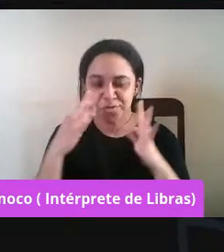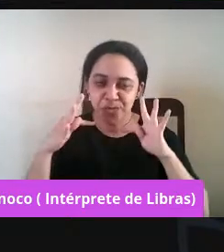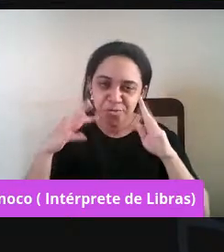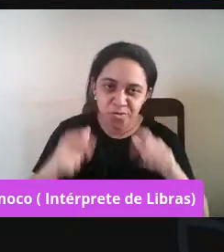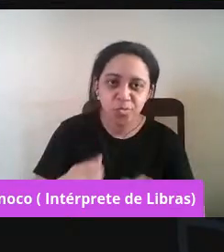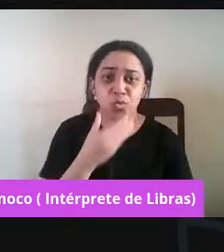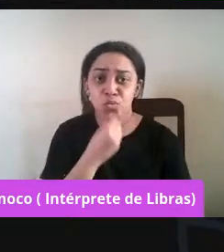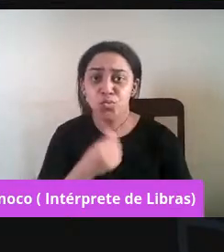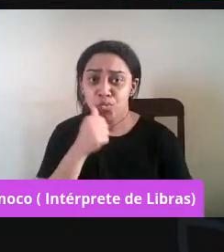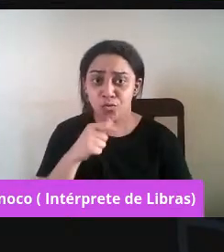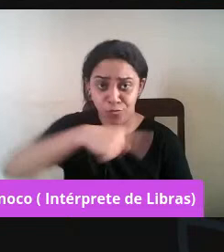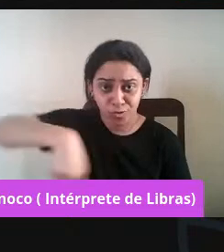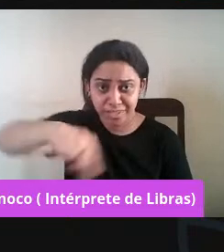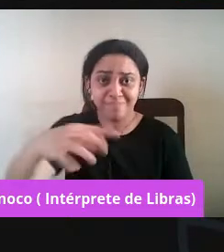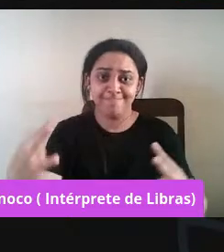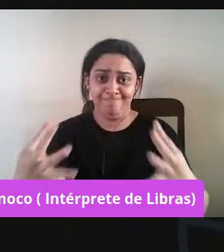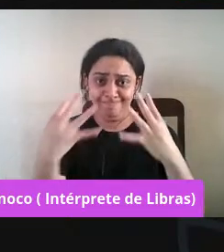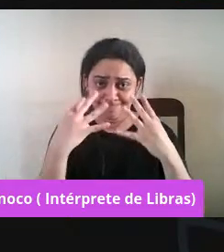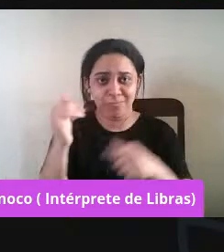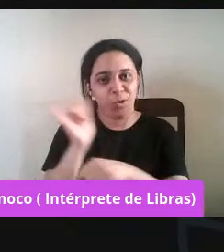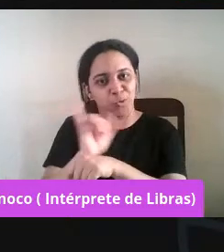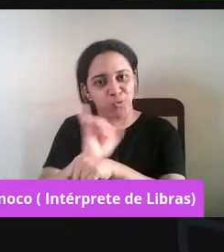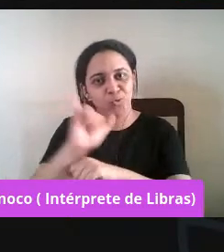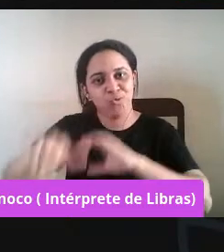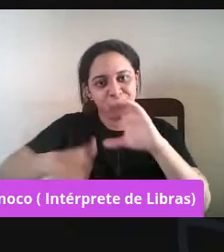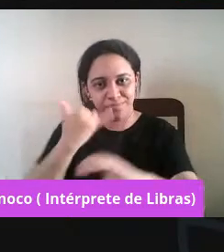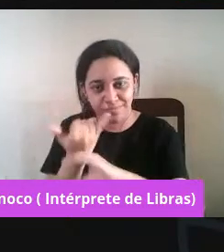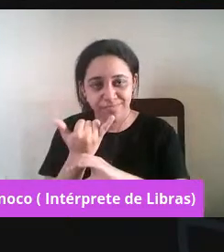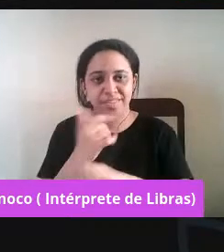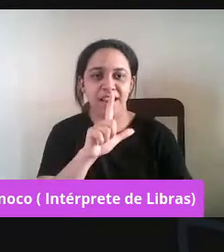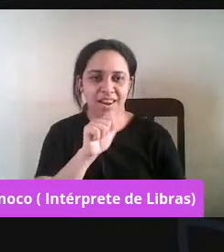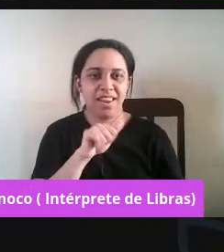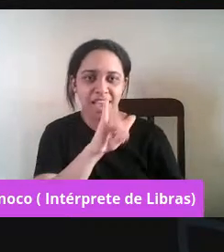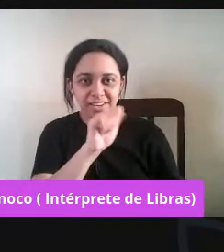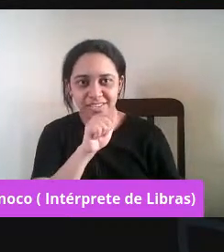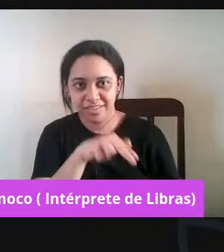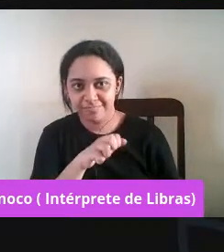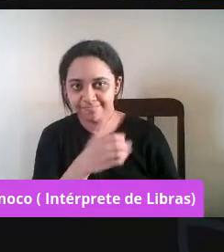que assistiram o evento. E, Laiane?